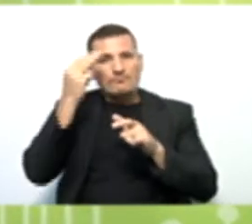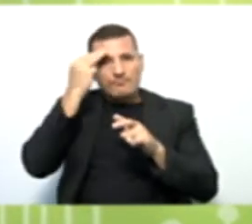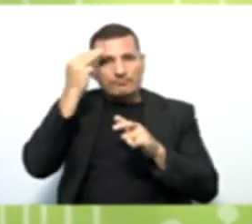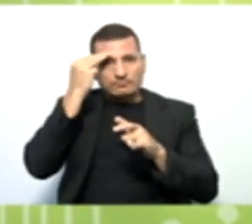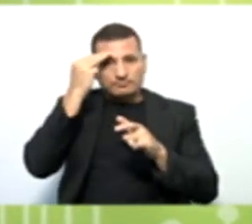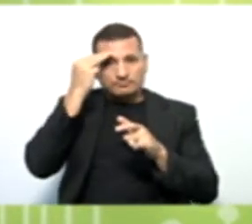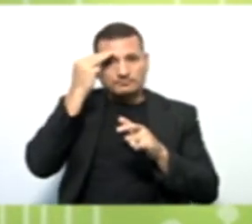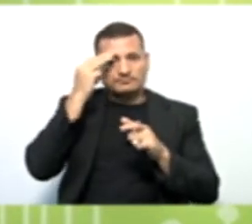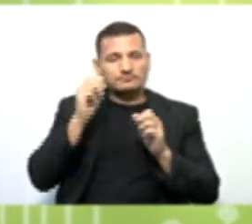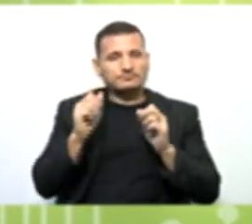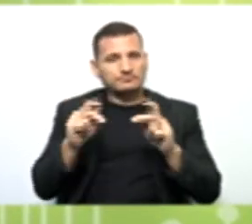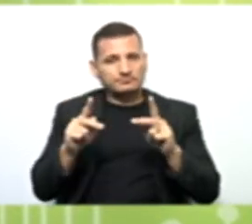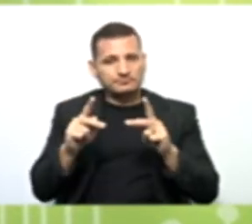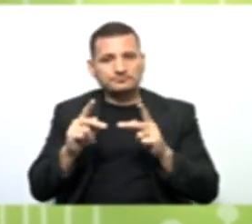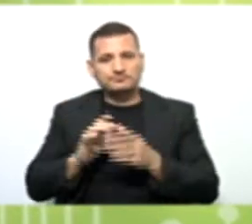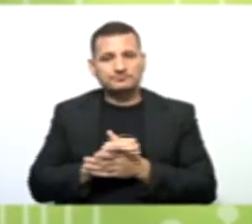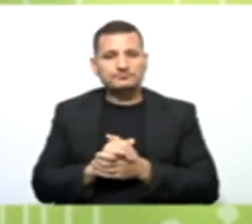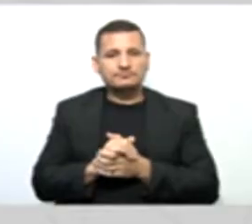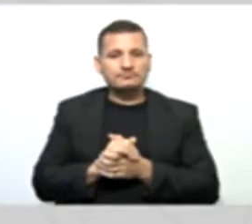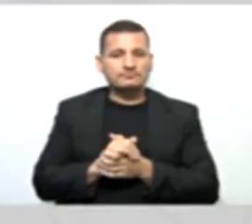memória. Ok?